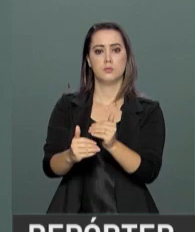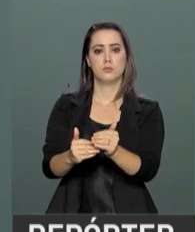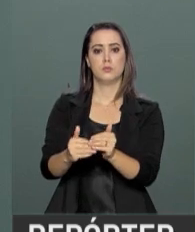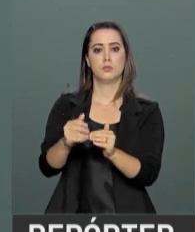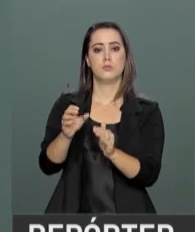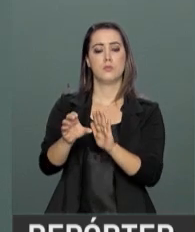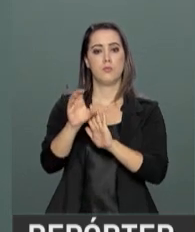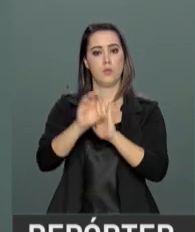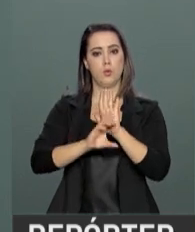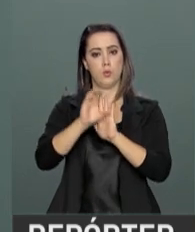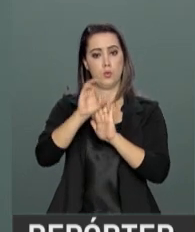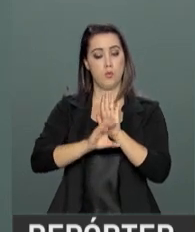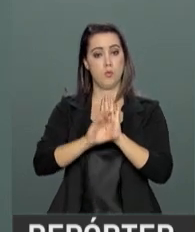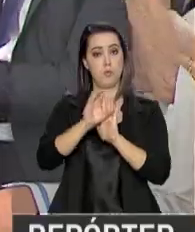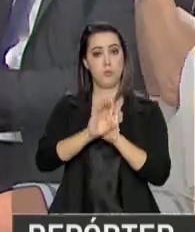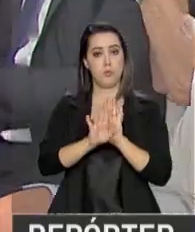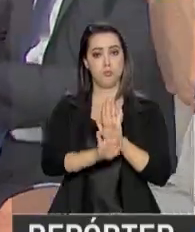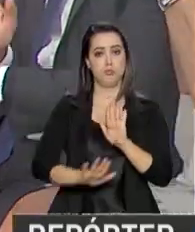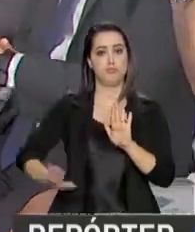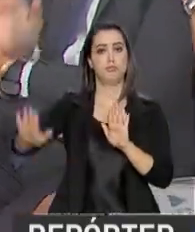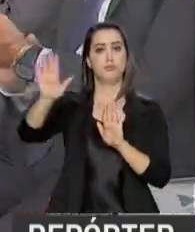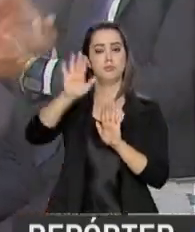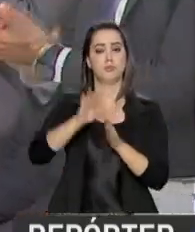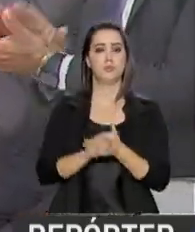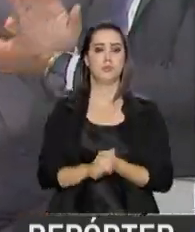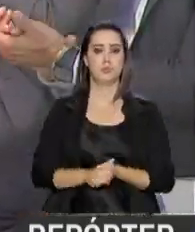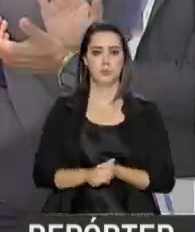da Base Nacional Comum Curricular.